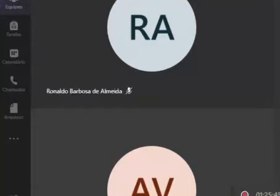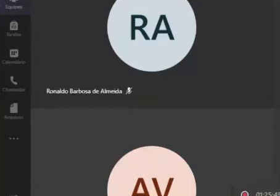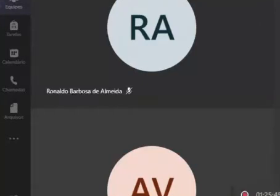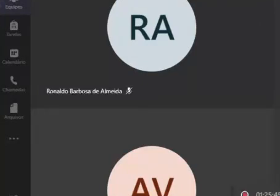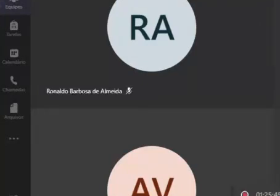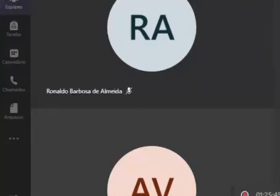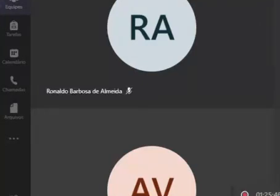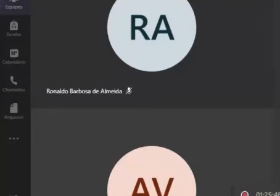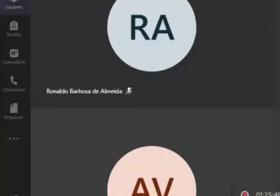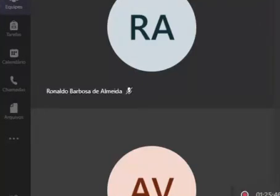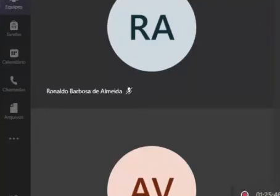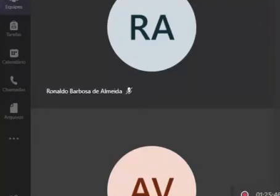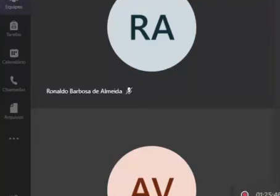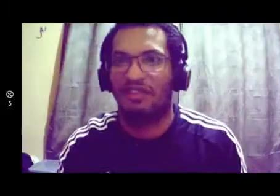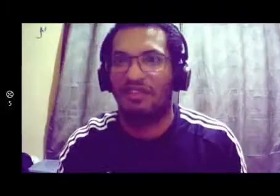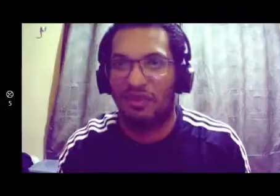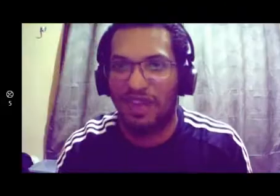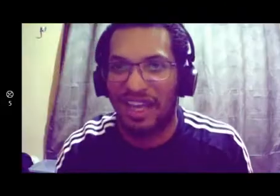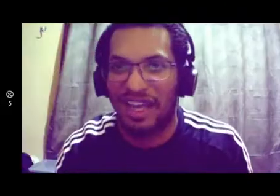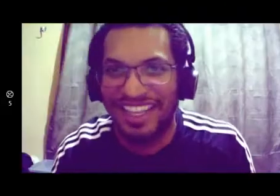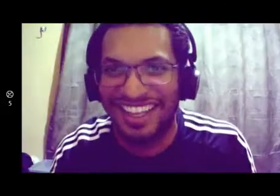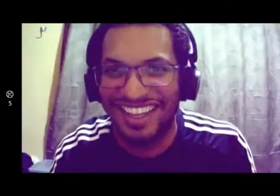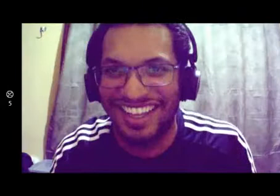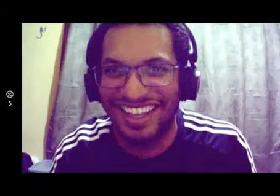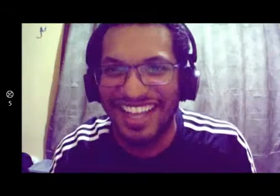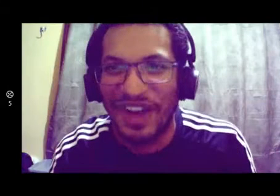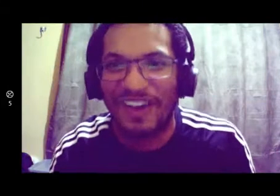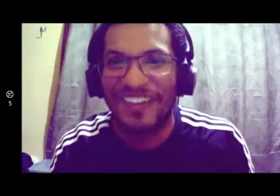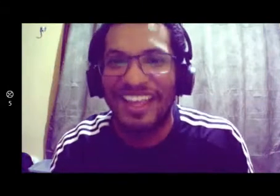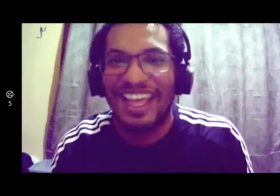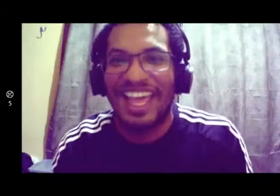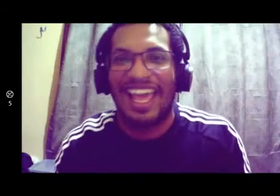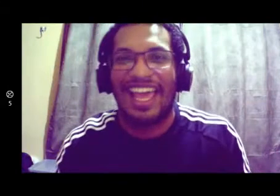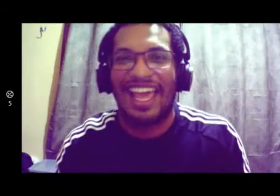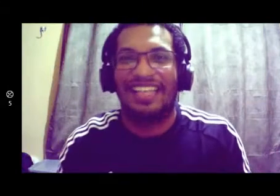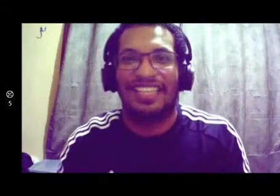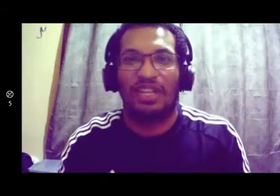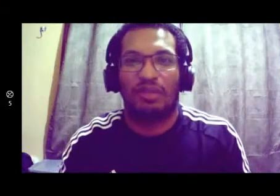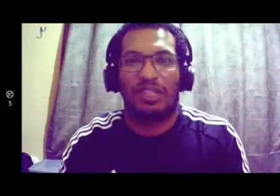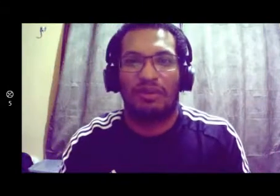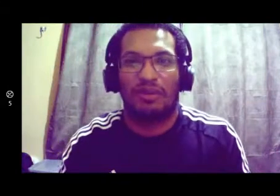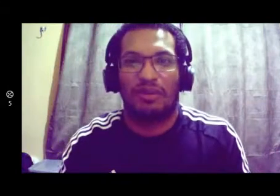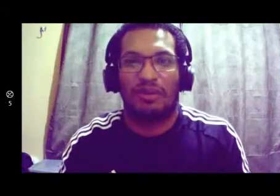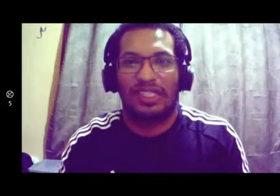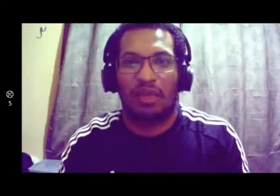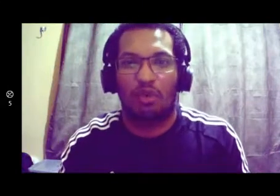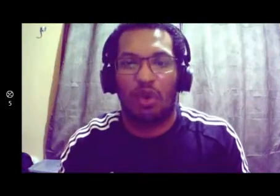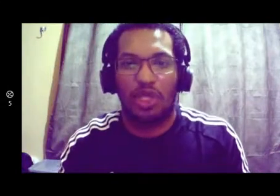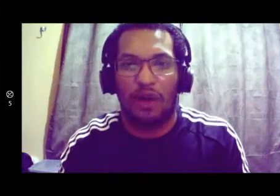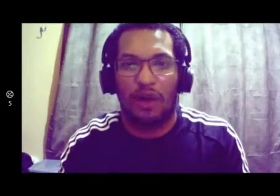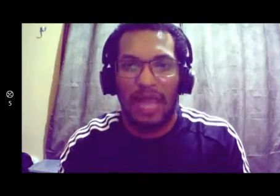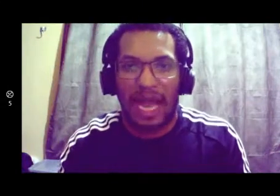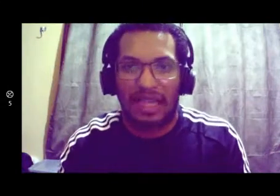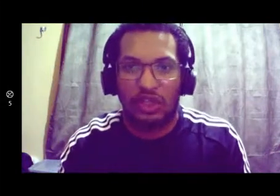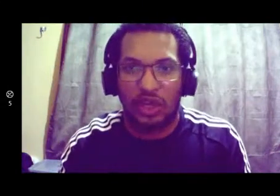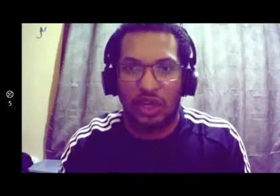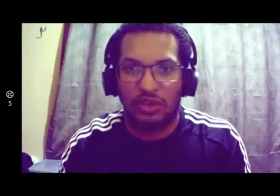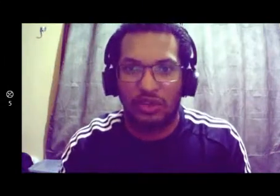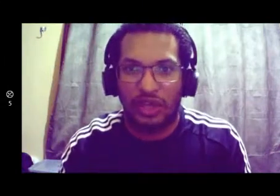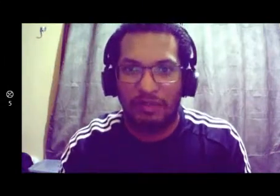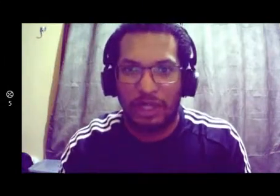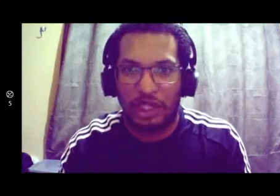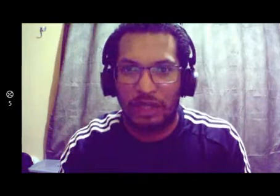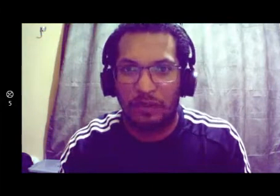Vamos lá. Você viu aí? Eu vou falar. Ó, esse aqui eu já mostrei para vocês. Então hoje, ó, aqui eu